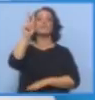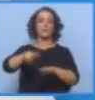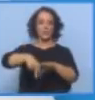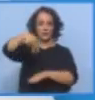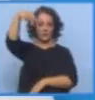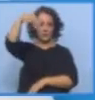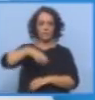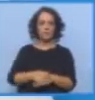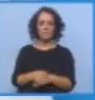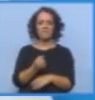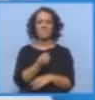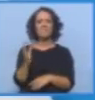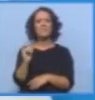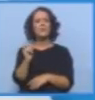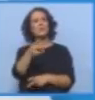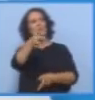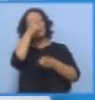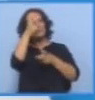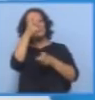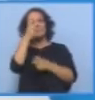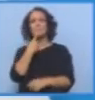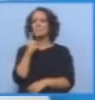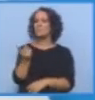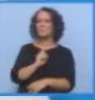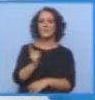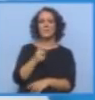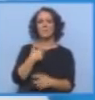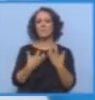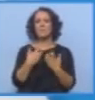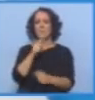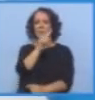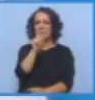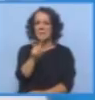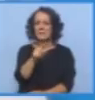Os discípulos não compreendiam aquelas palavras e tinham medo de o interrogar.